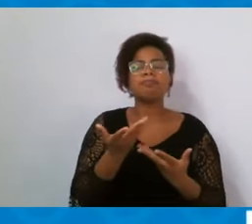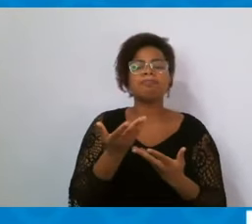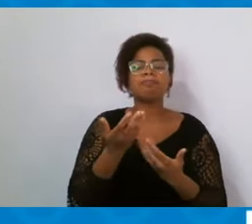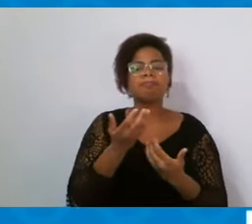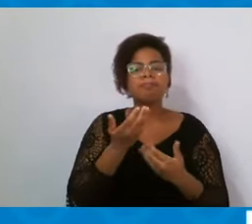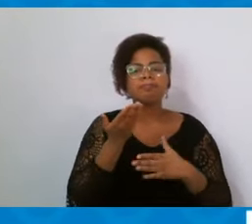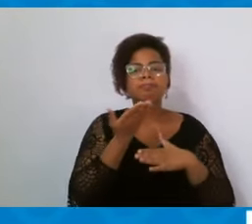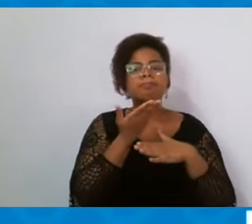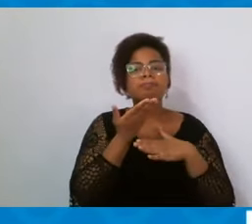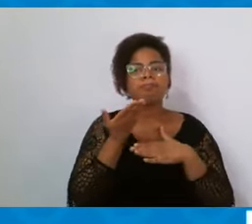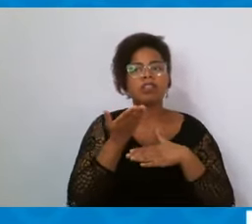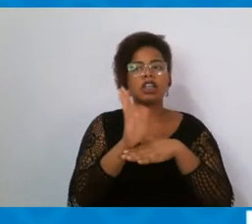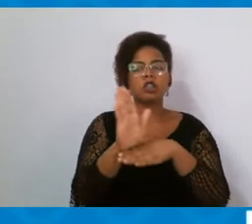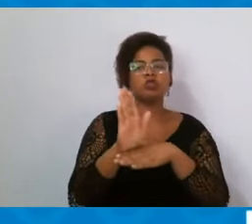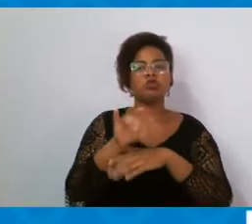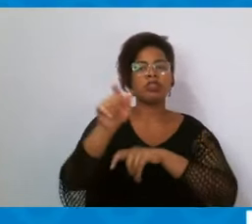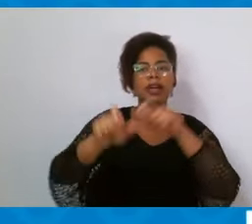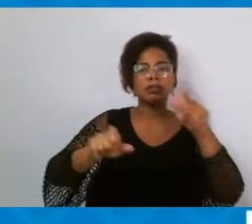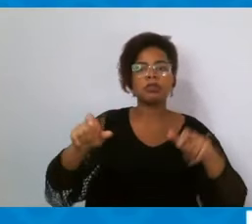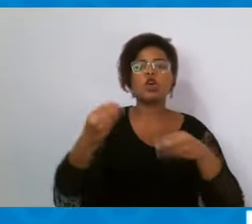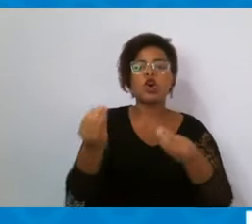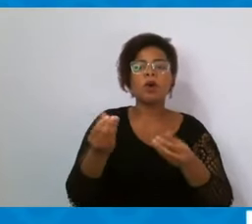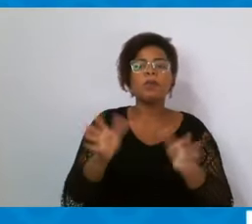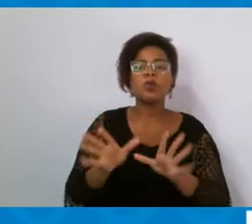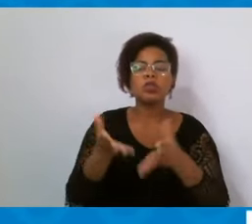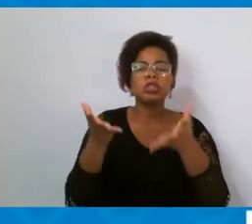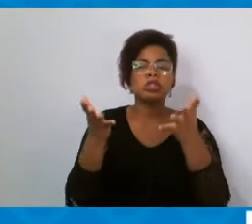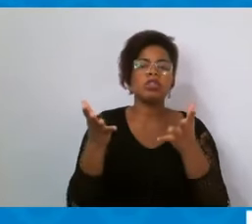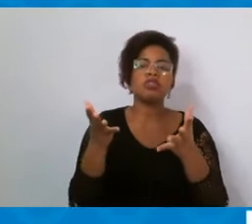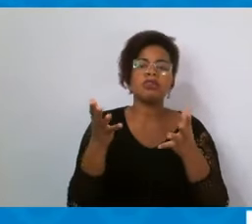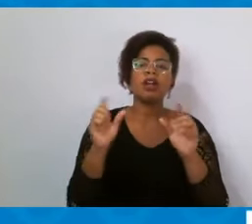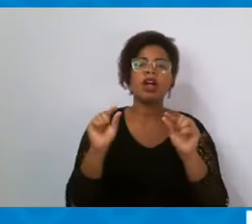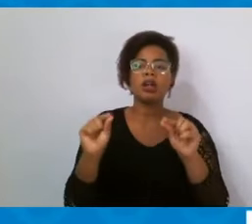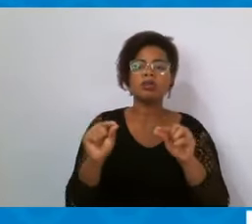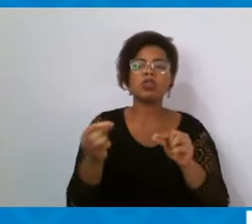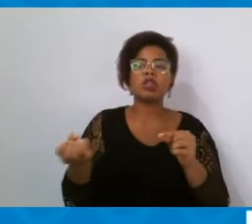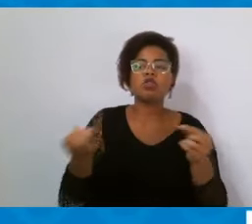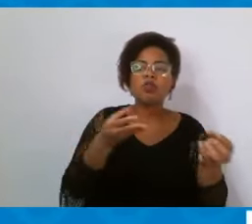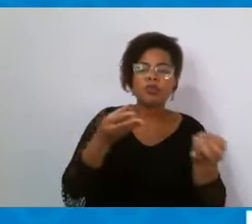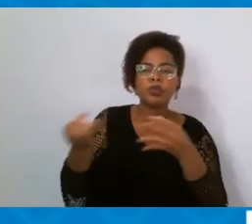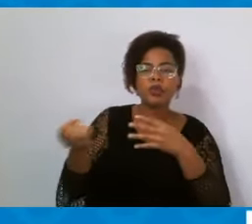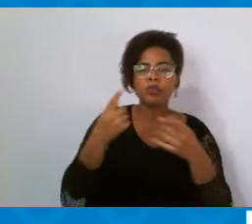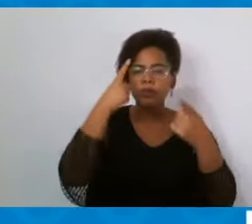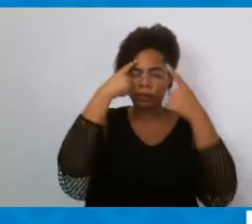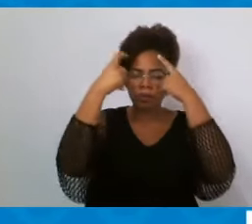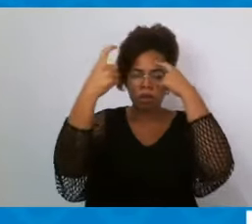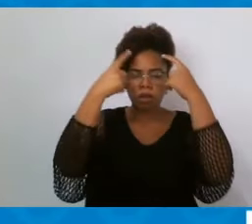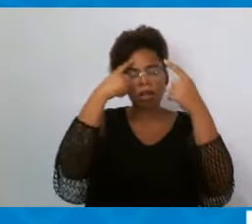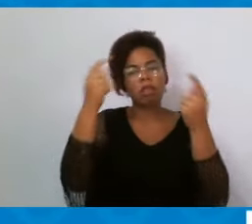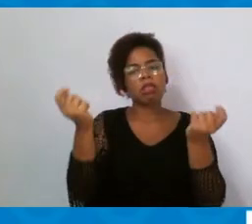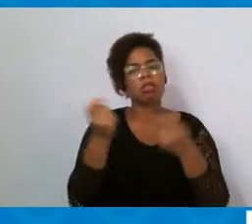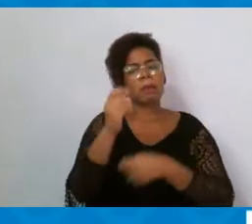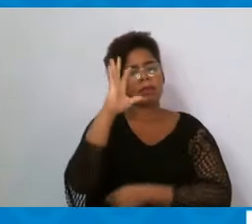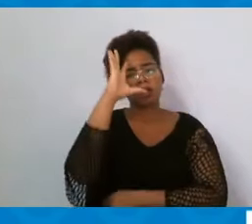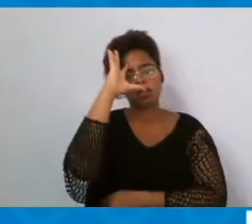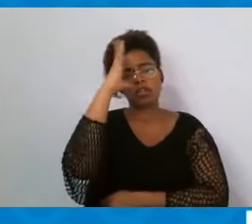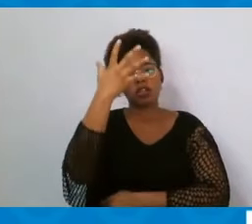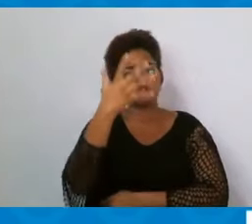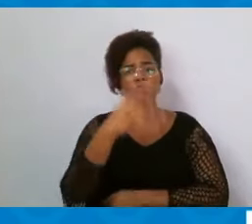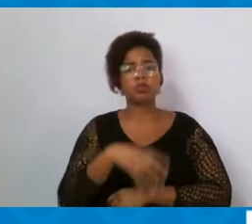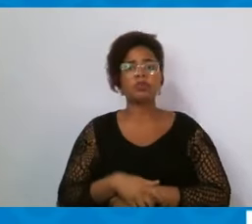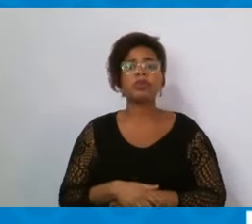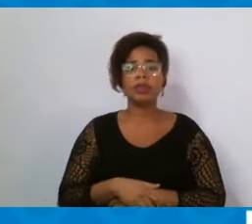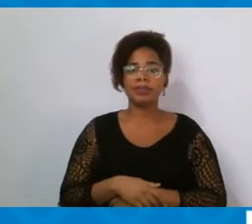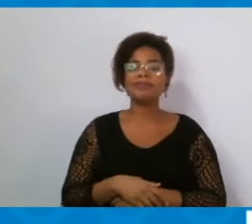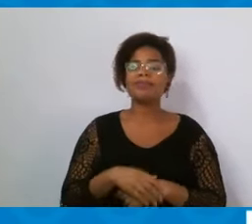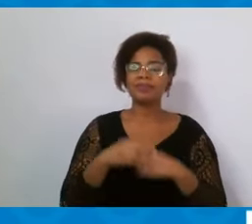de valor, de inovação, para resolver isso de maneira inovadora? Porque é um curso de inovação que a gente